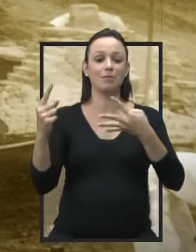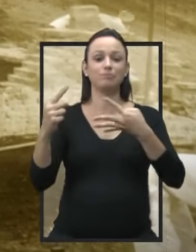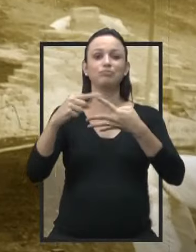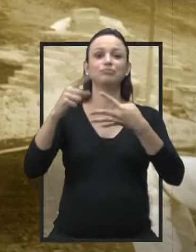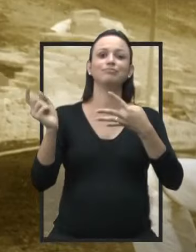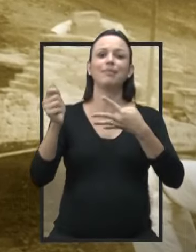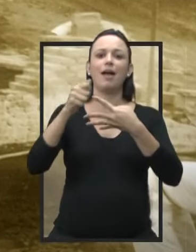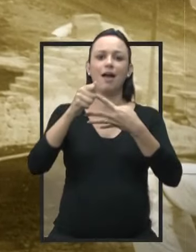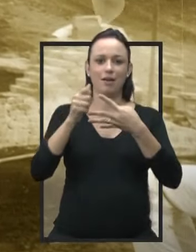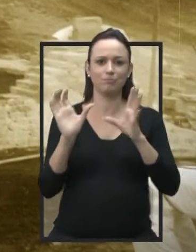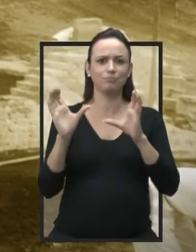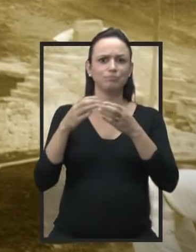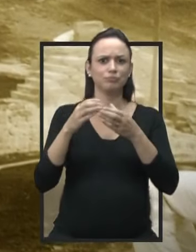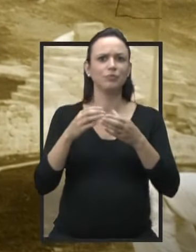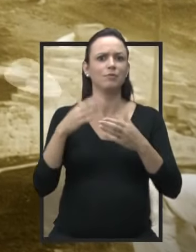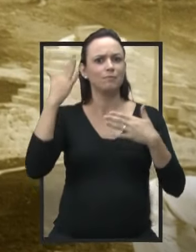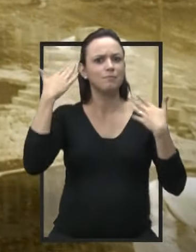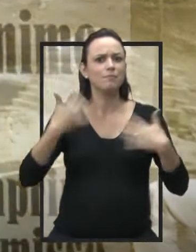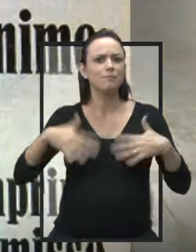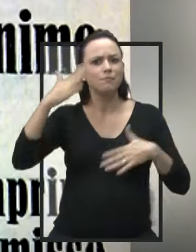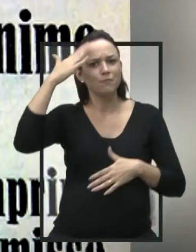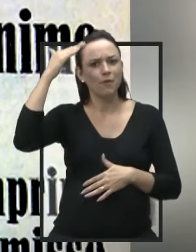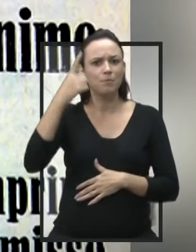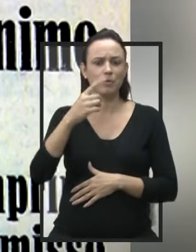divisão paulista, a elite do futebol, em